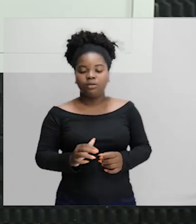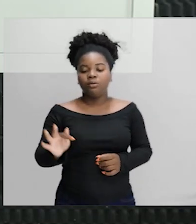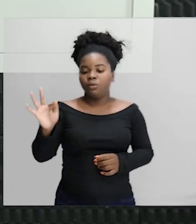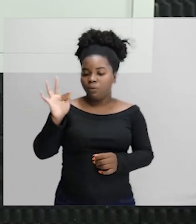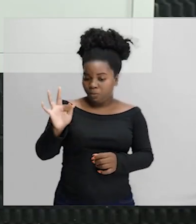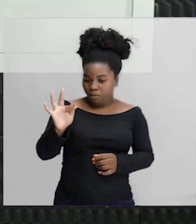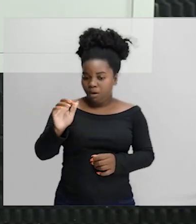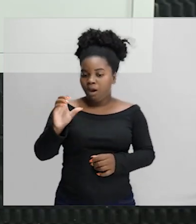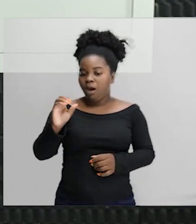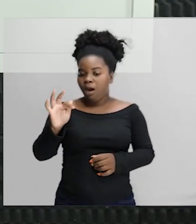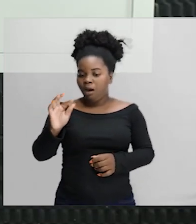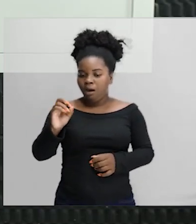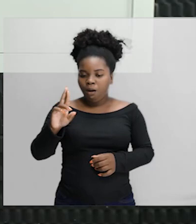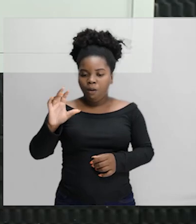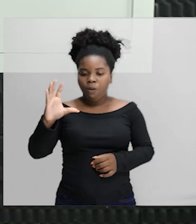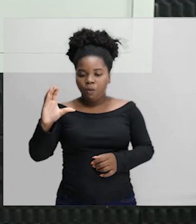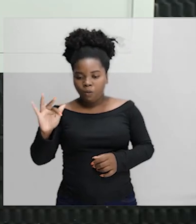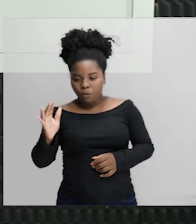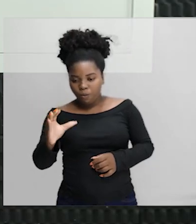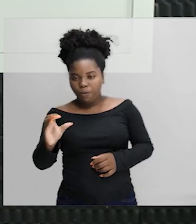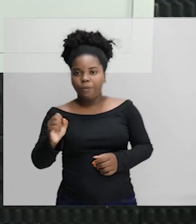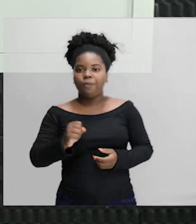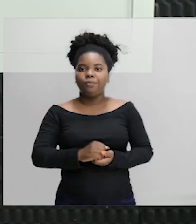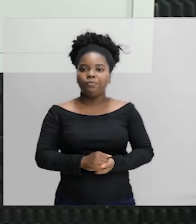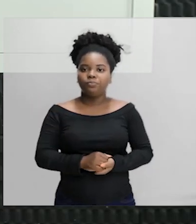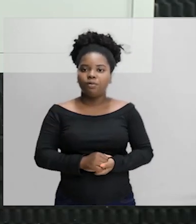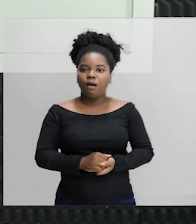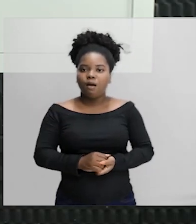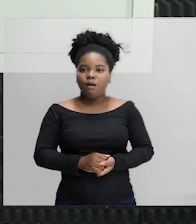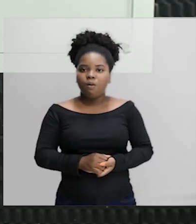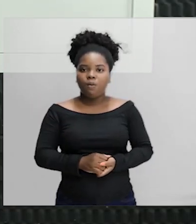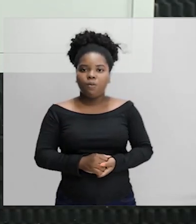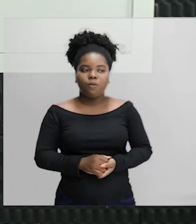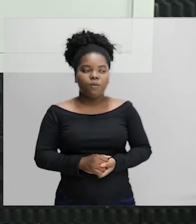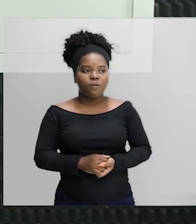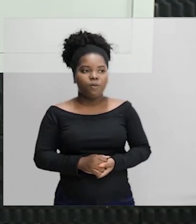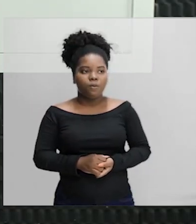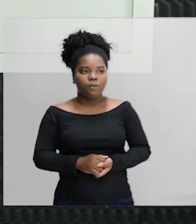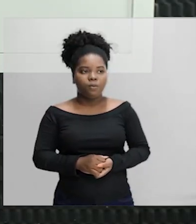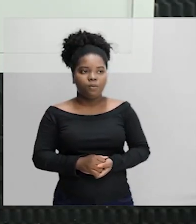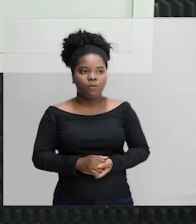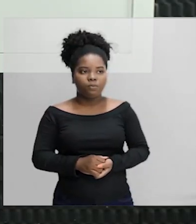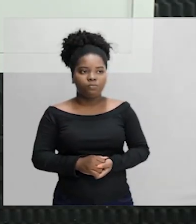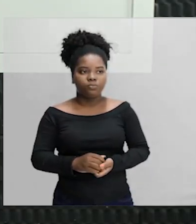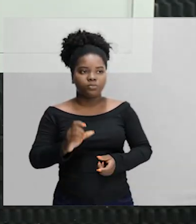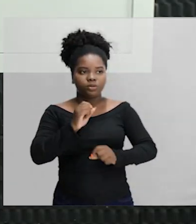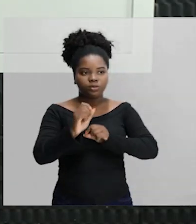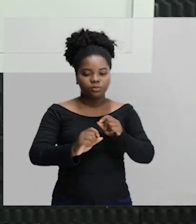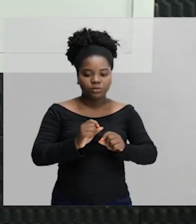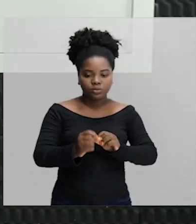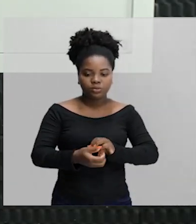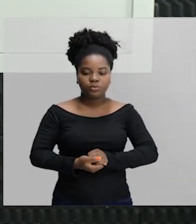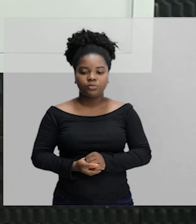que essa barra ela vai exercer, ok? Nós já sabemos o